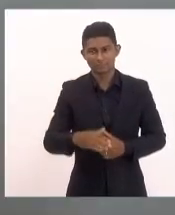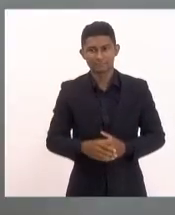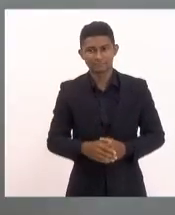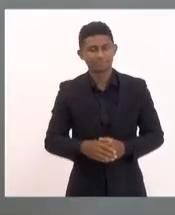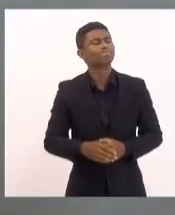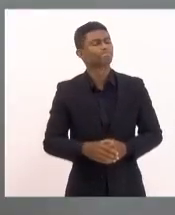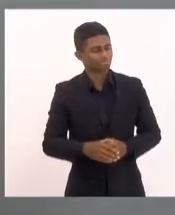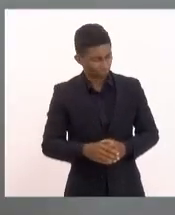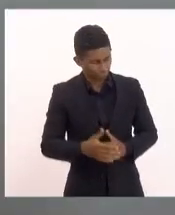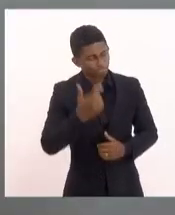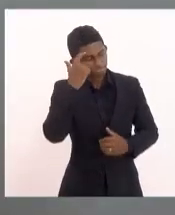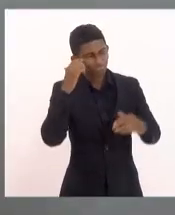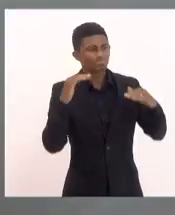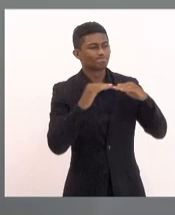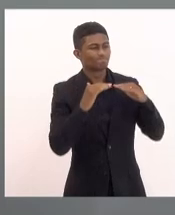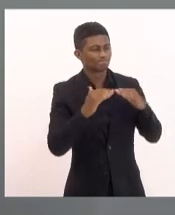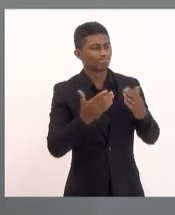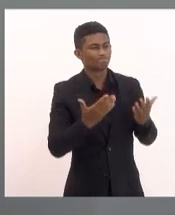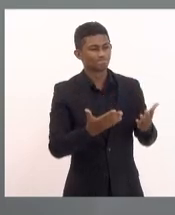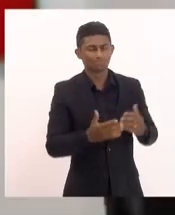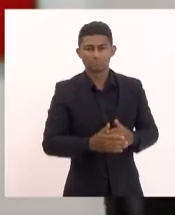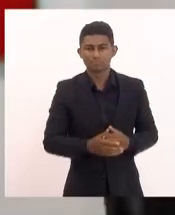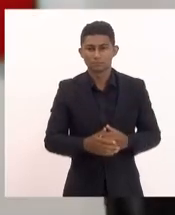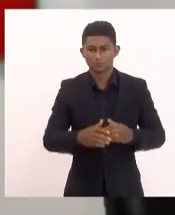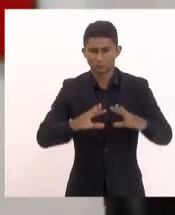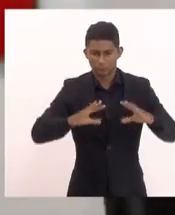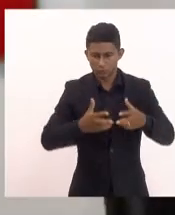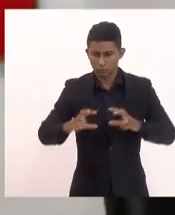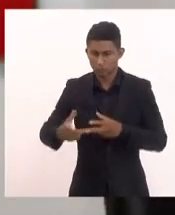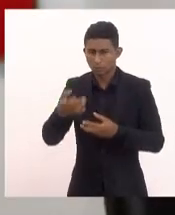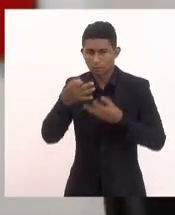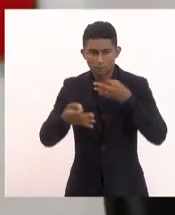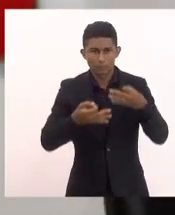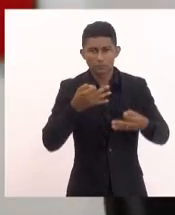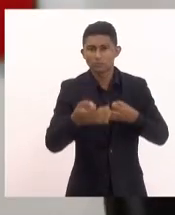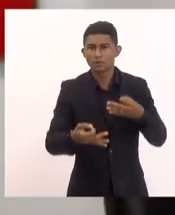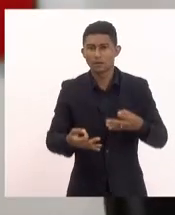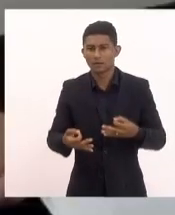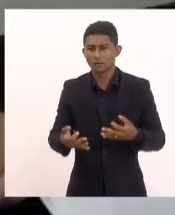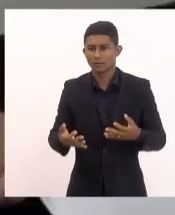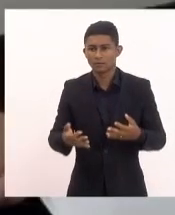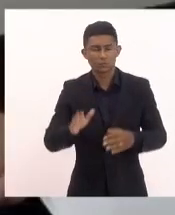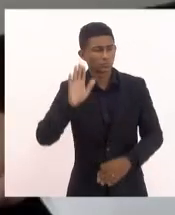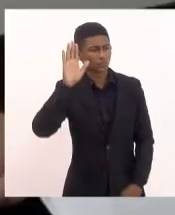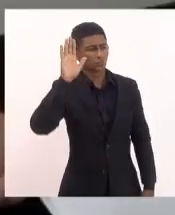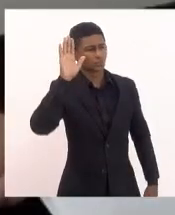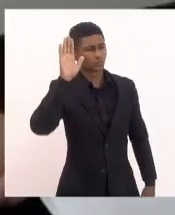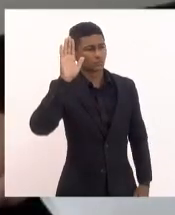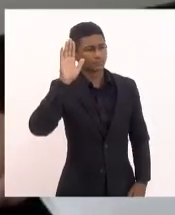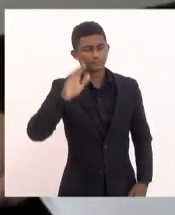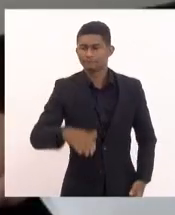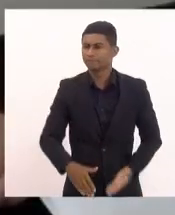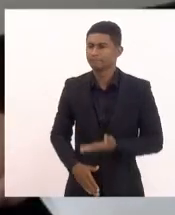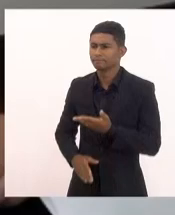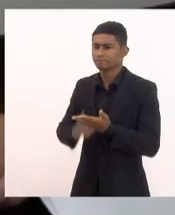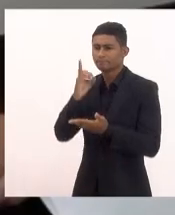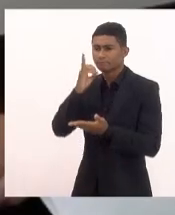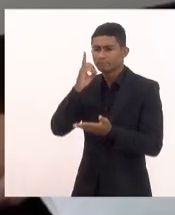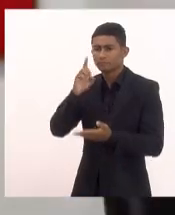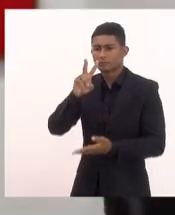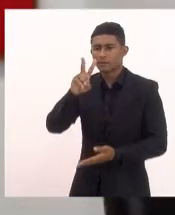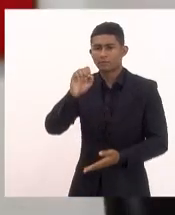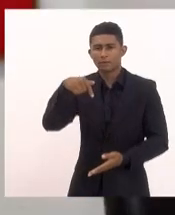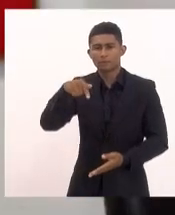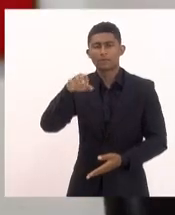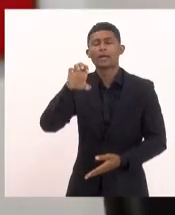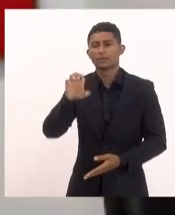Favorável, presidente. Os pareceres emitidos em discussão. Questão de ordem, presidente. Questão de ordem. Questão de ordem, deputado Valdeir